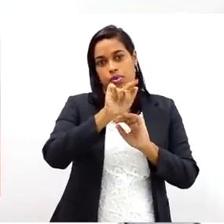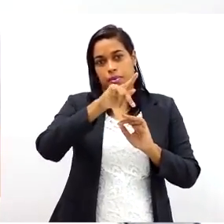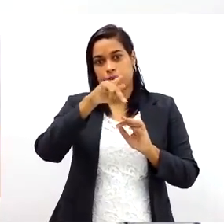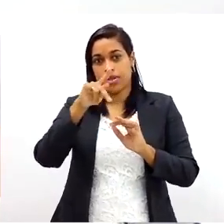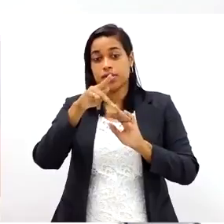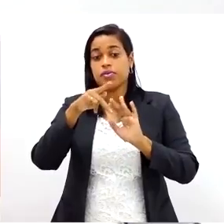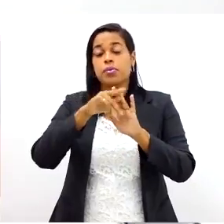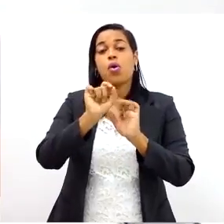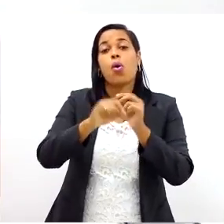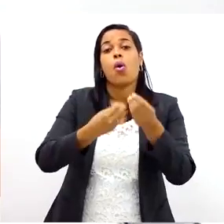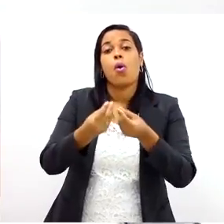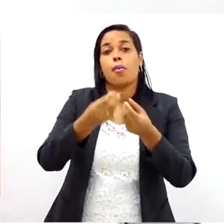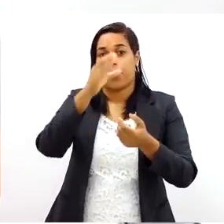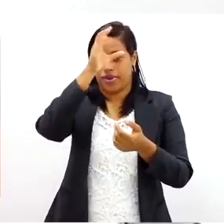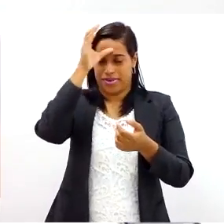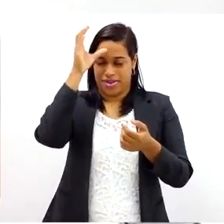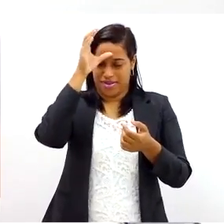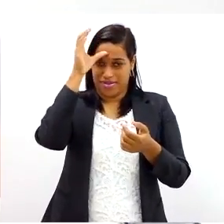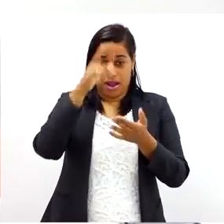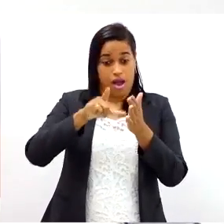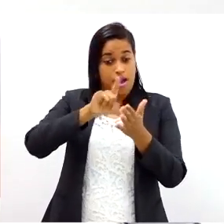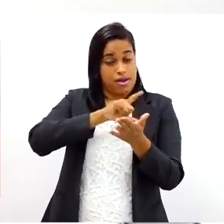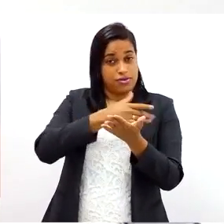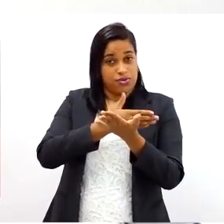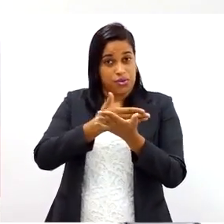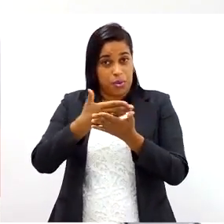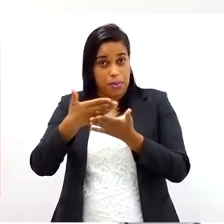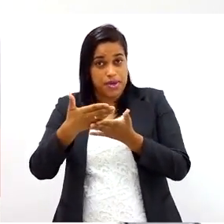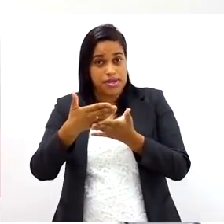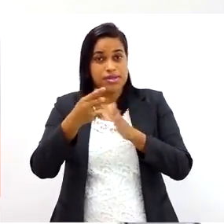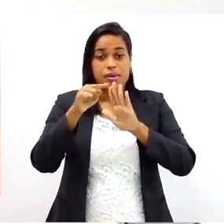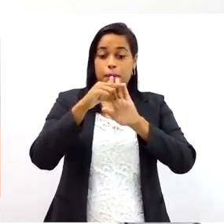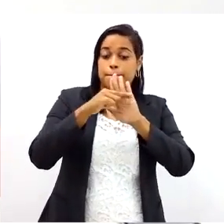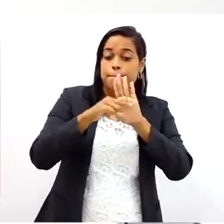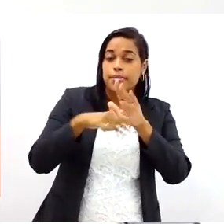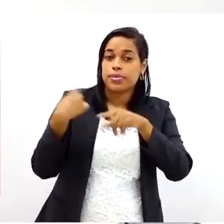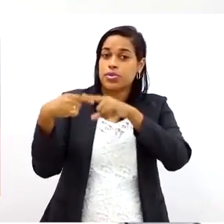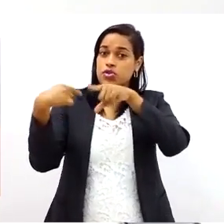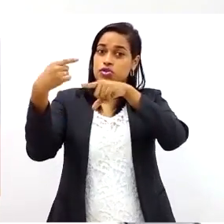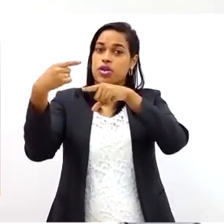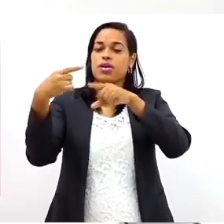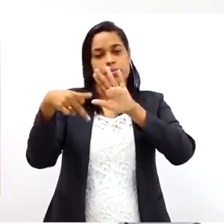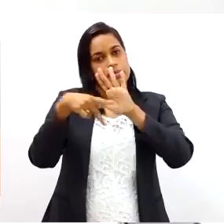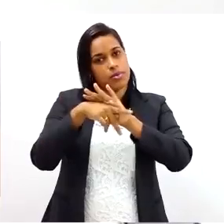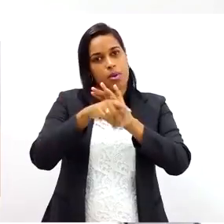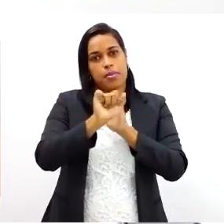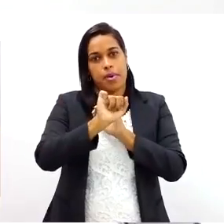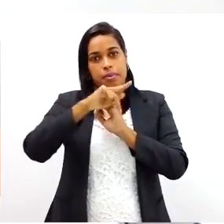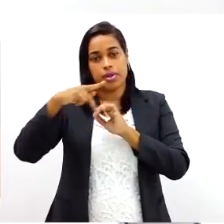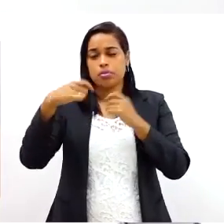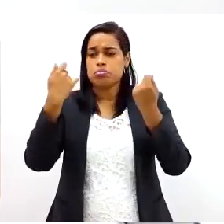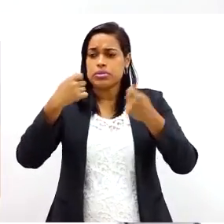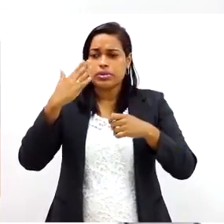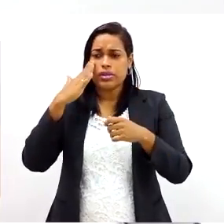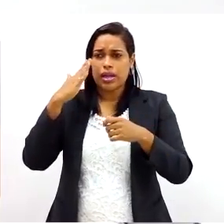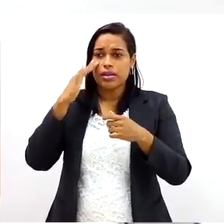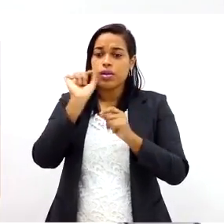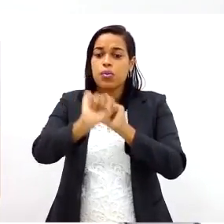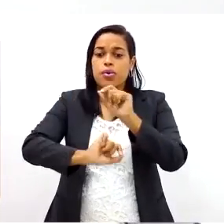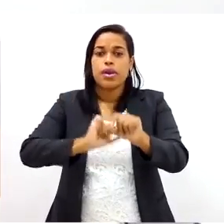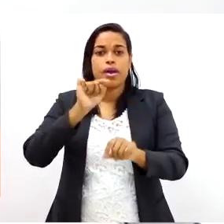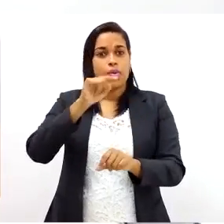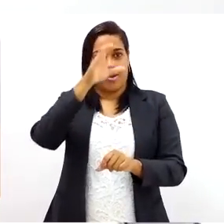cliente. Por exemplo, antes de eu começar o projeto do aplicativo, eu preciso saber as necessidades que o cliente vai querer